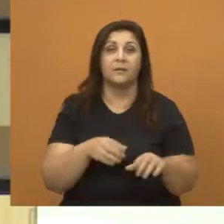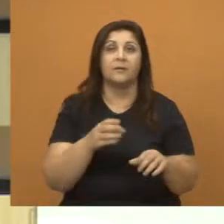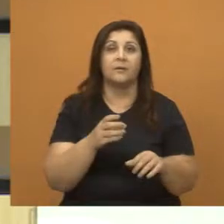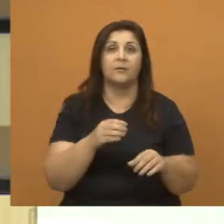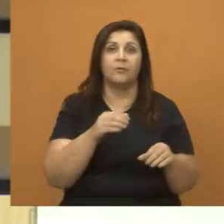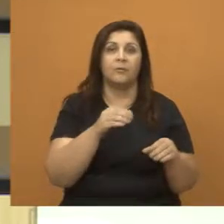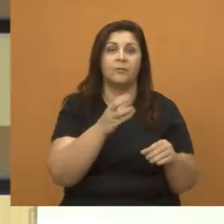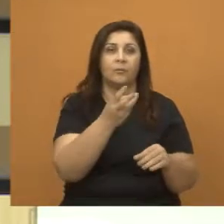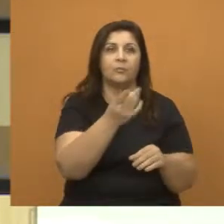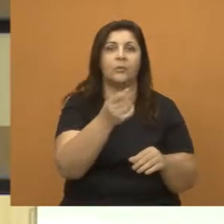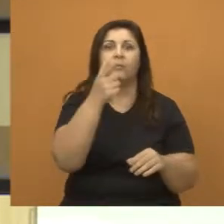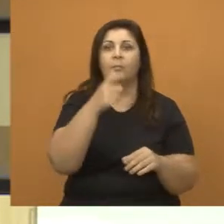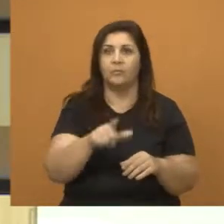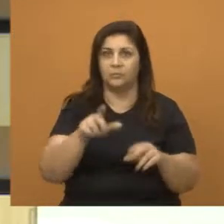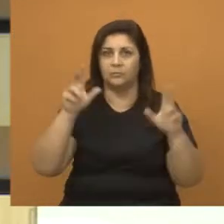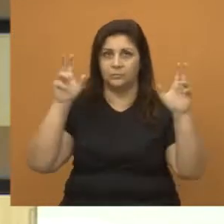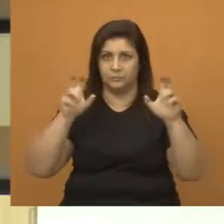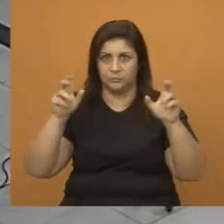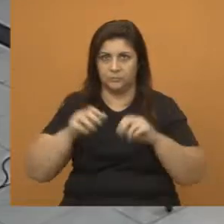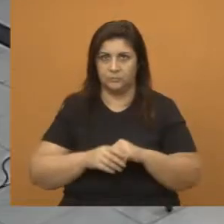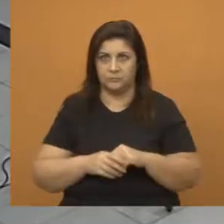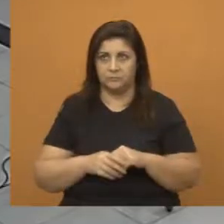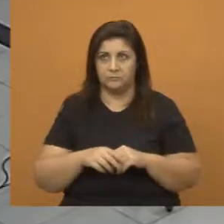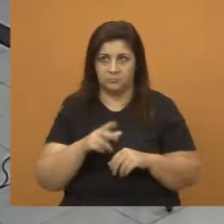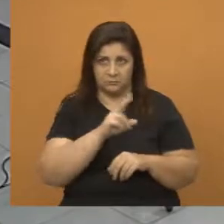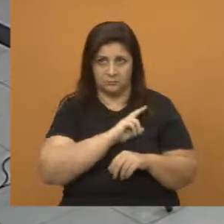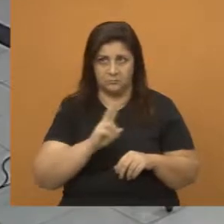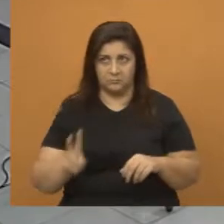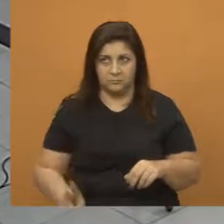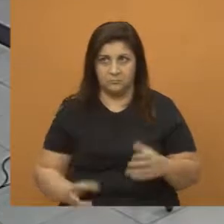se o vereador quiser falar alguma coisa